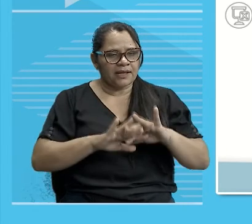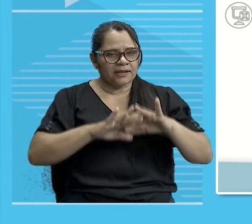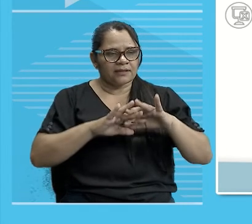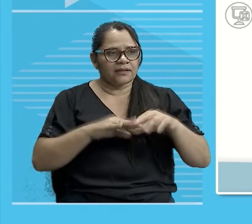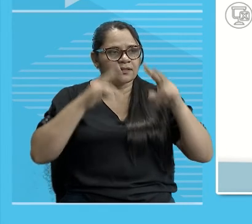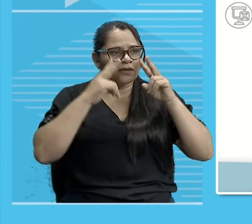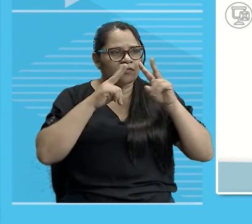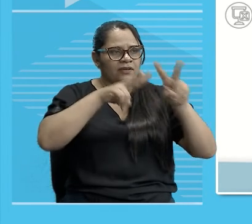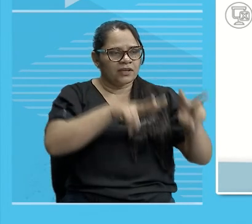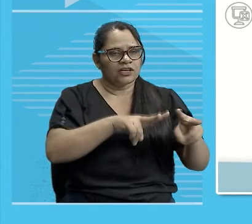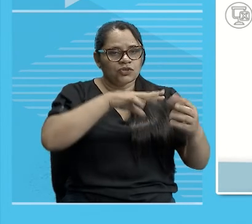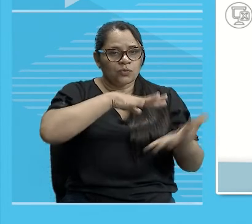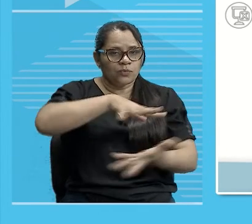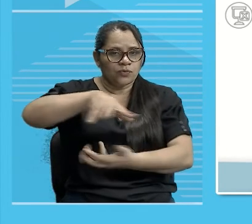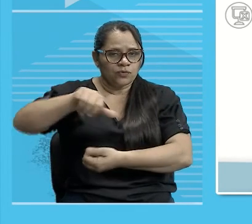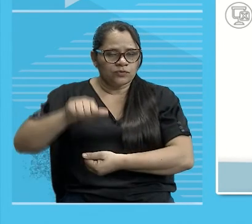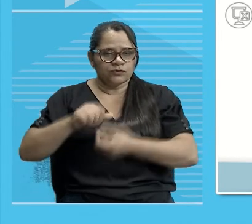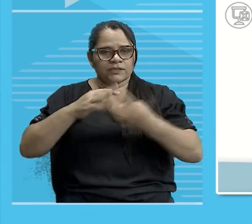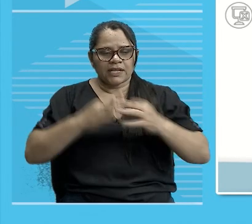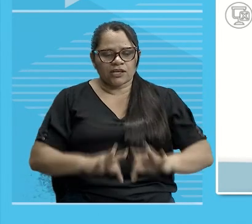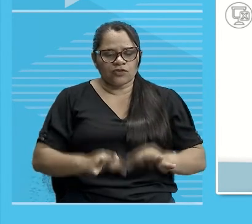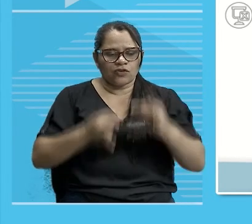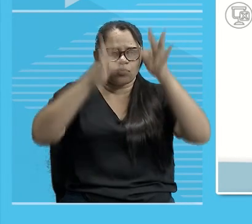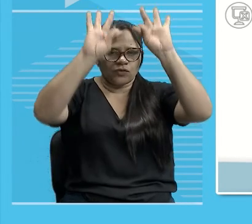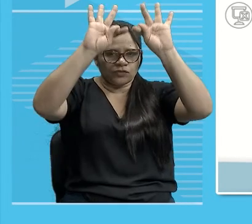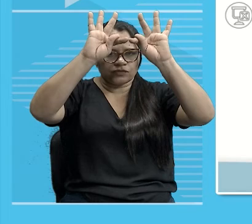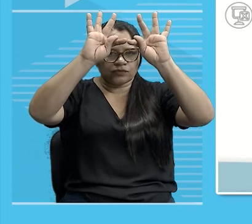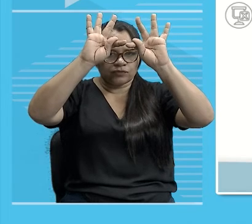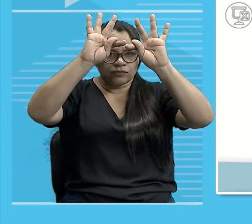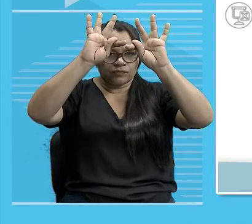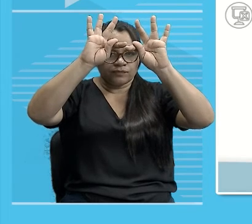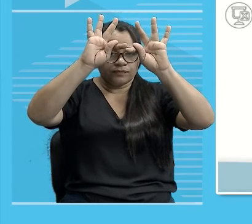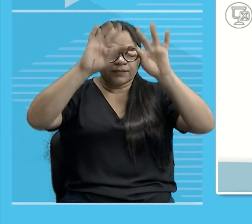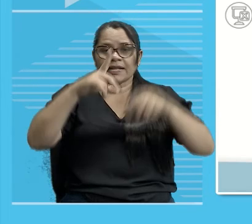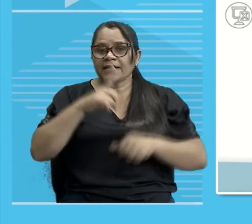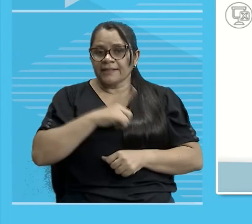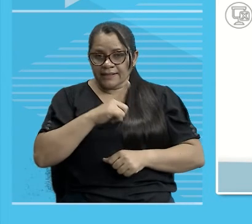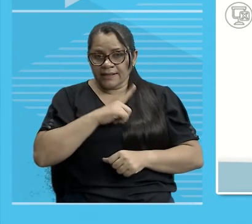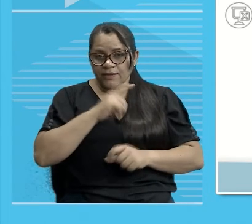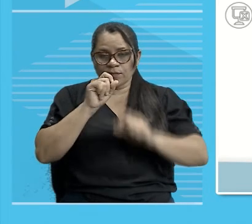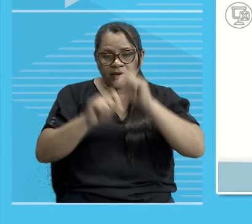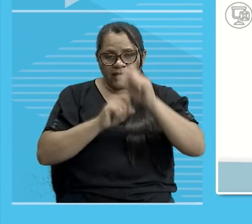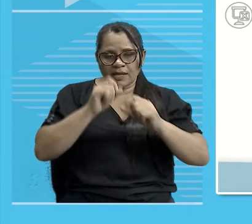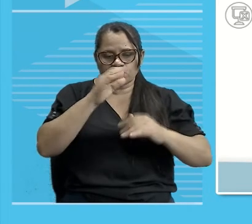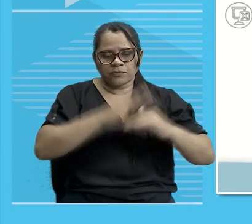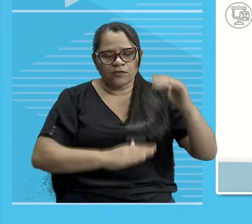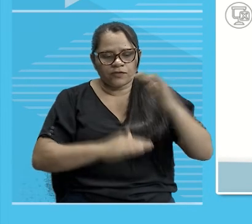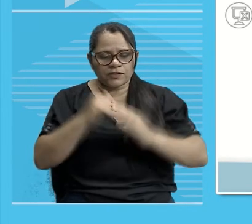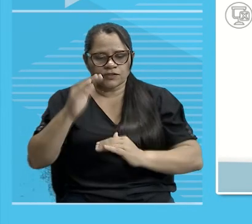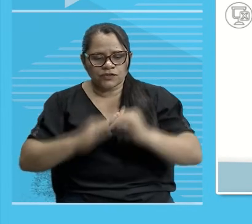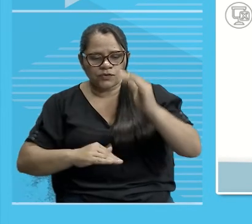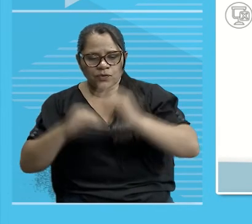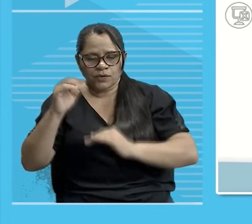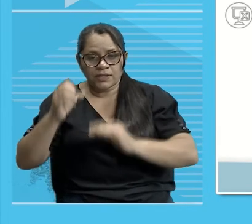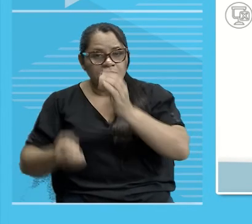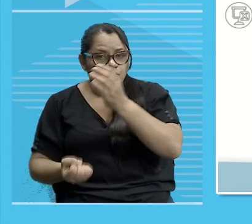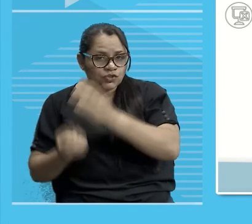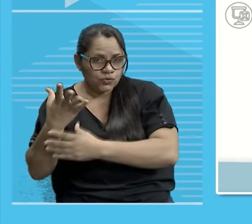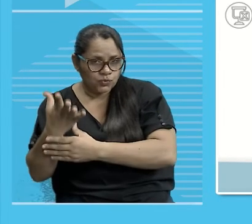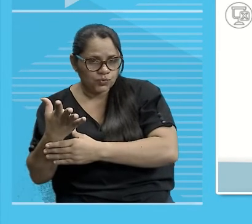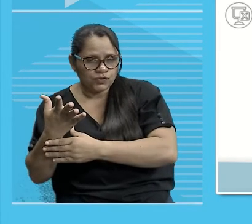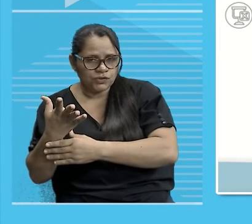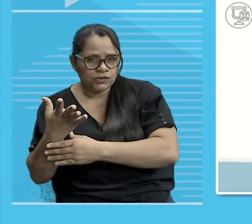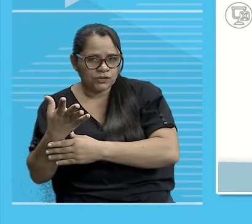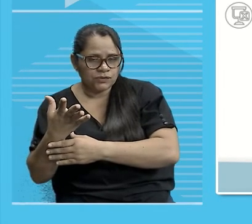tecnológico Ele toma as profissões certo Por um lado e cria outras